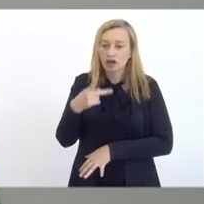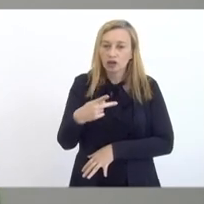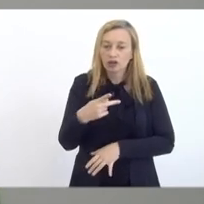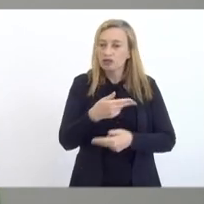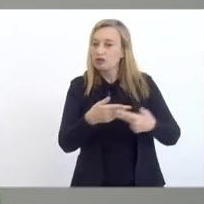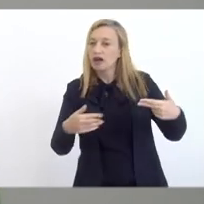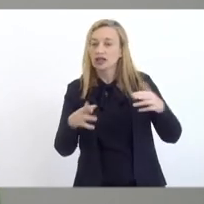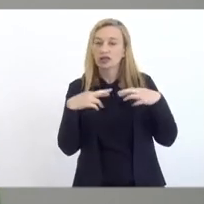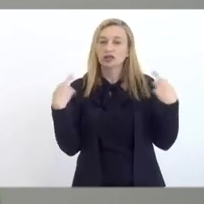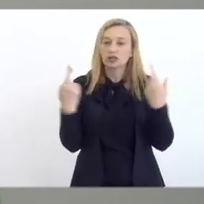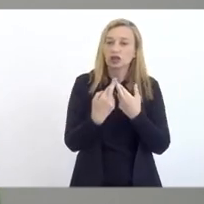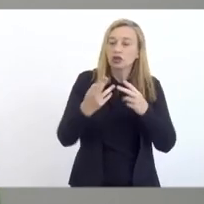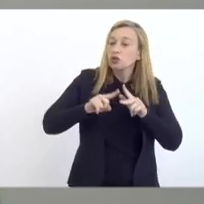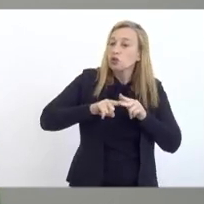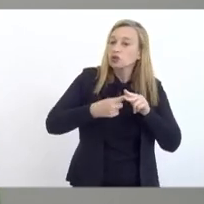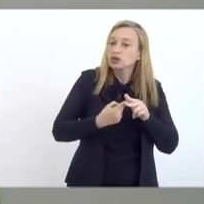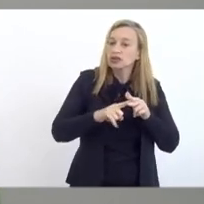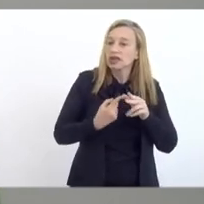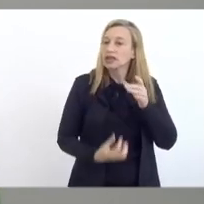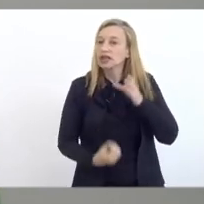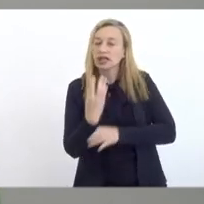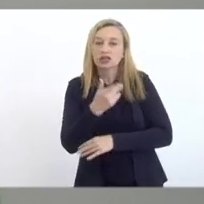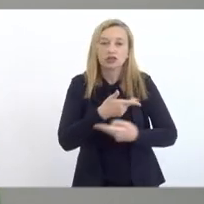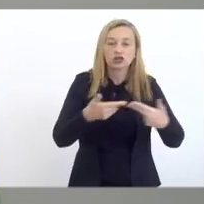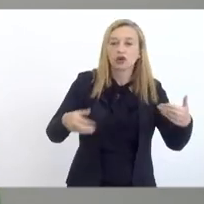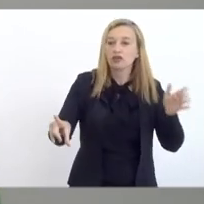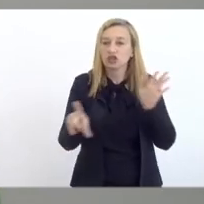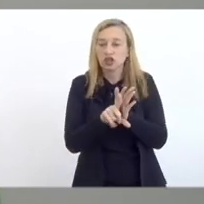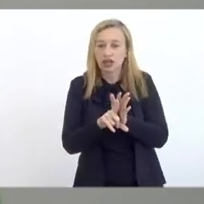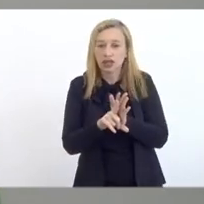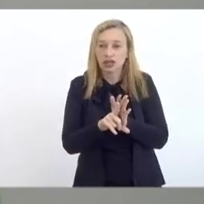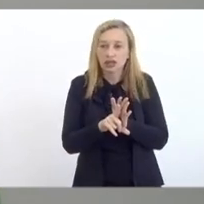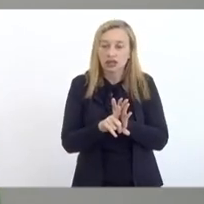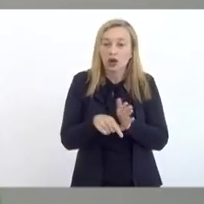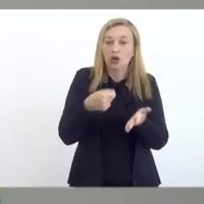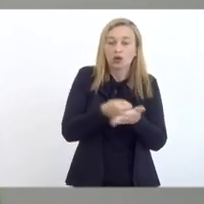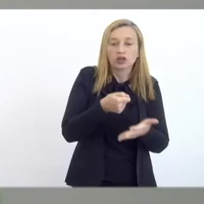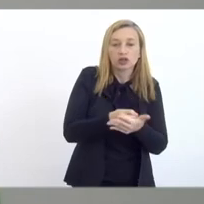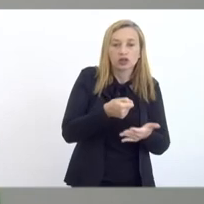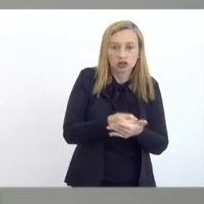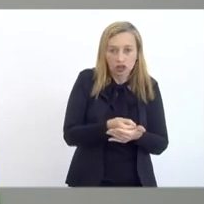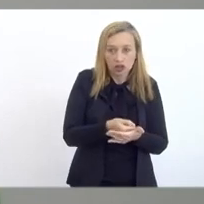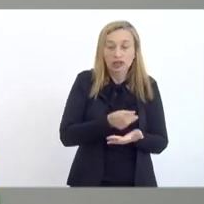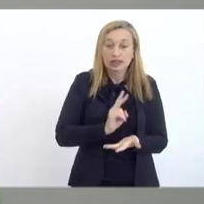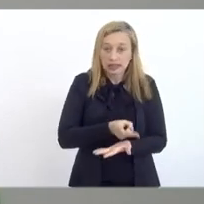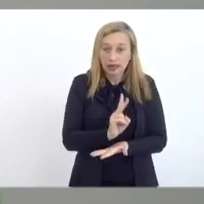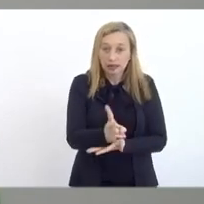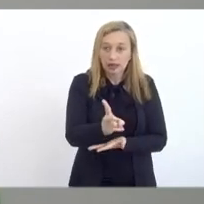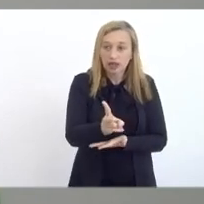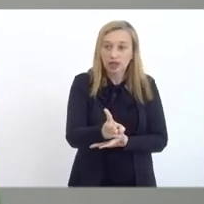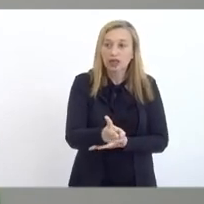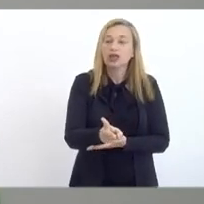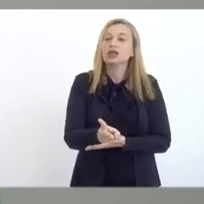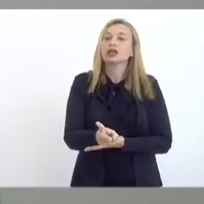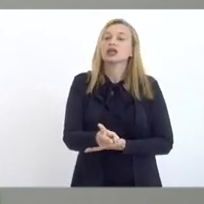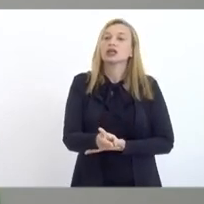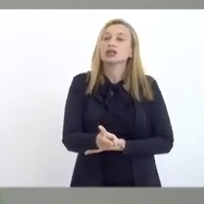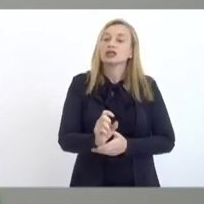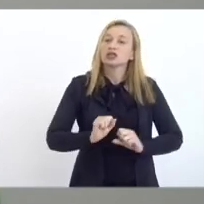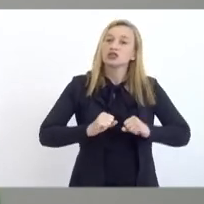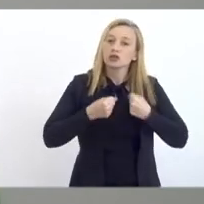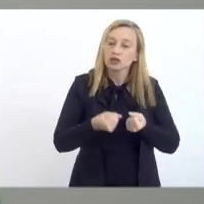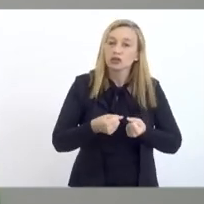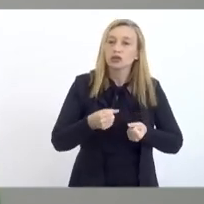né, de ajuste, né, de criação de nova legislação por exigência do regime, a gente sempre buscou, né, à